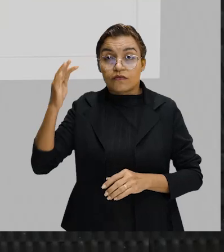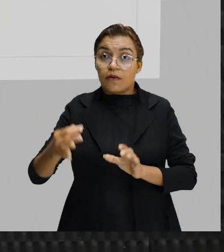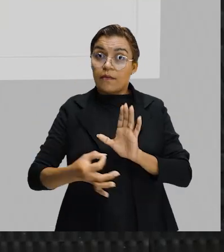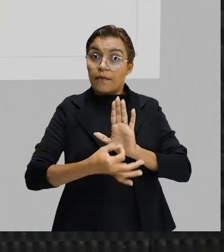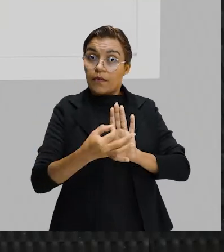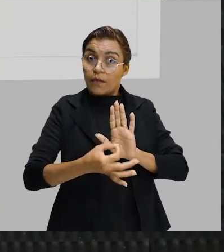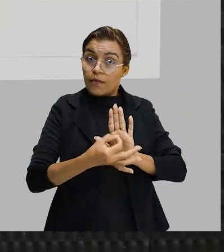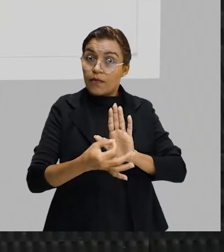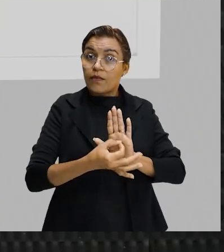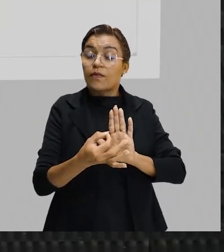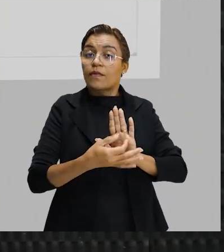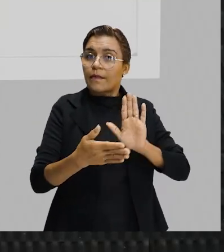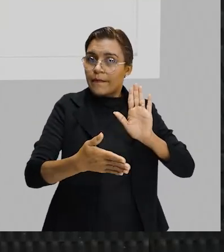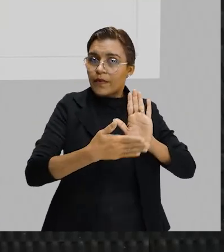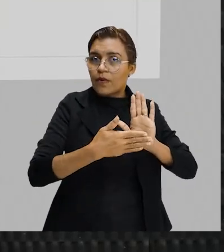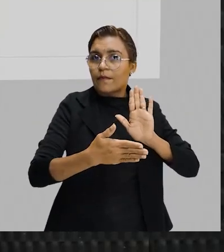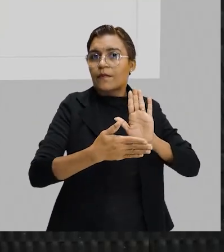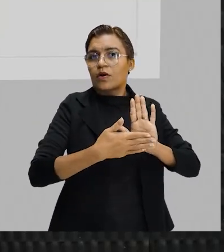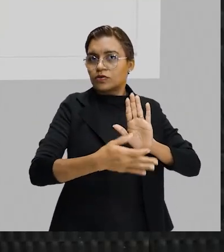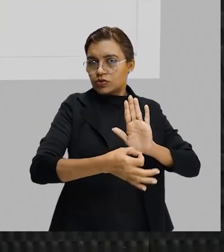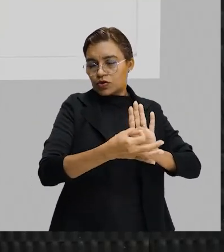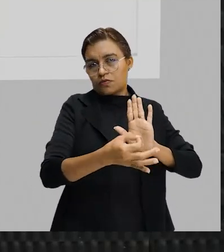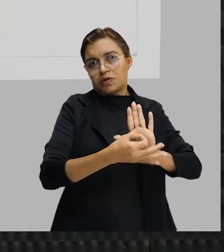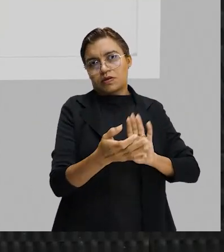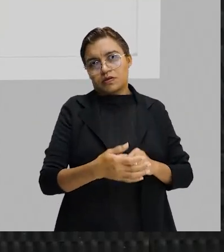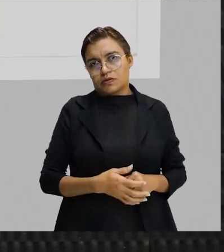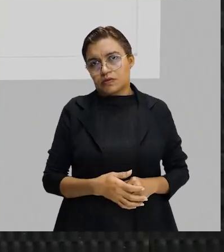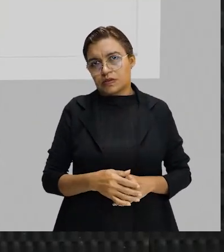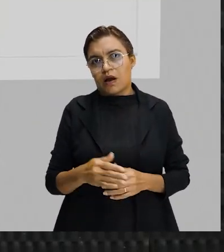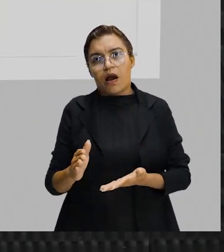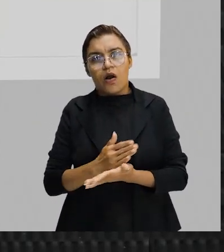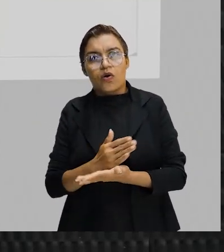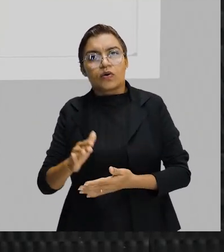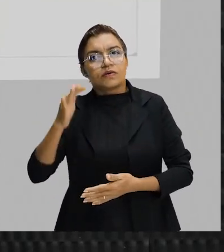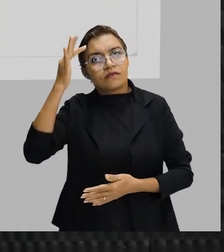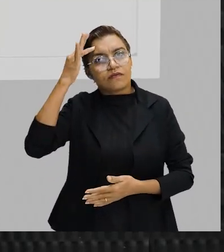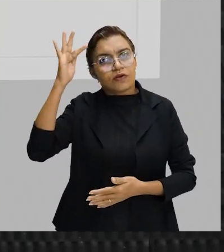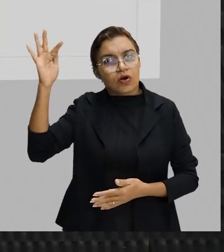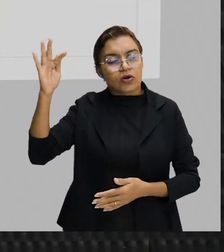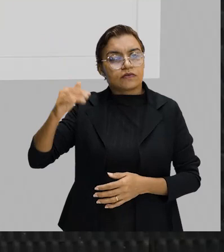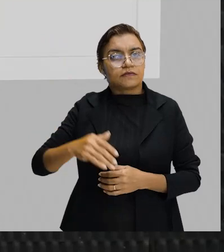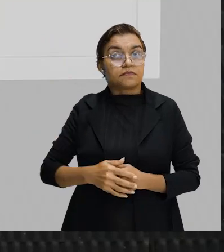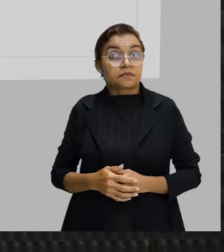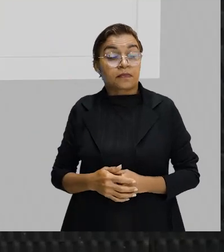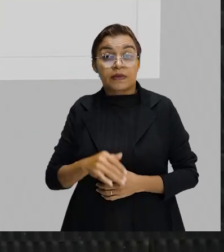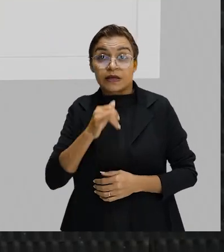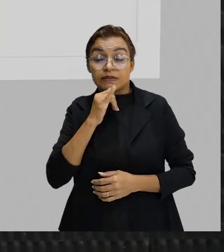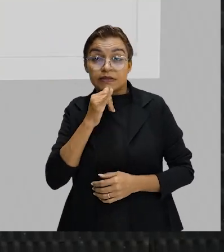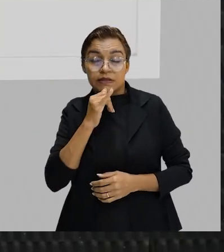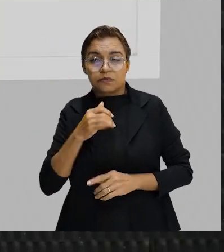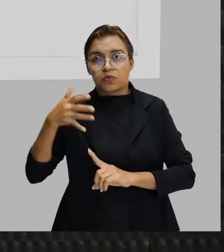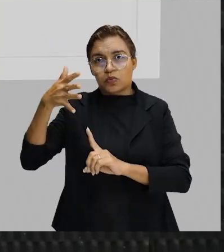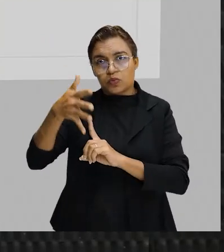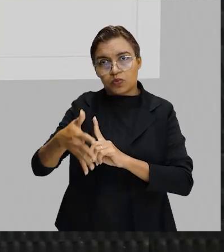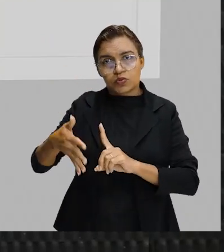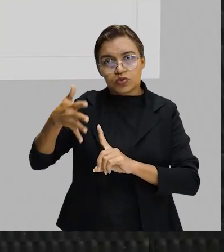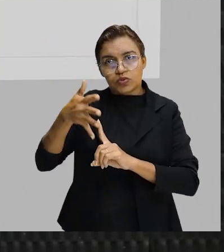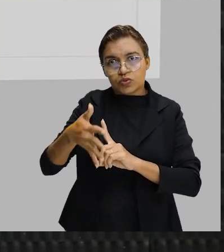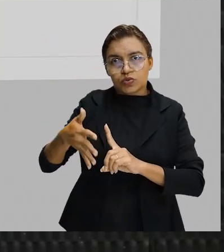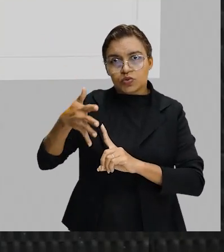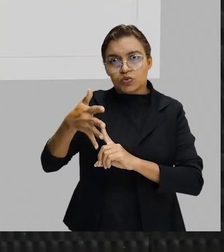sempre incomoda muita gente, tá? Veja só. O discurso da filosofia é um discurso mais